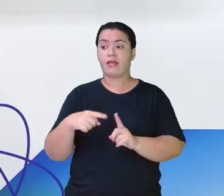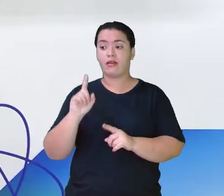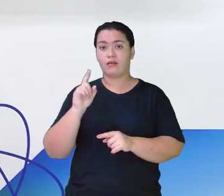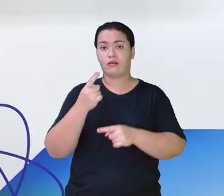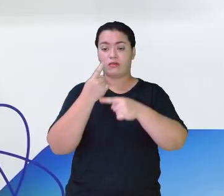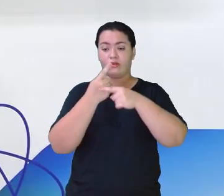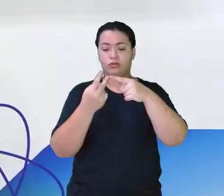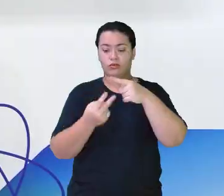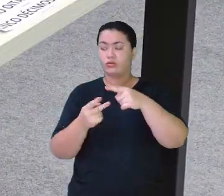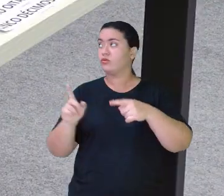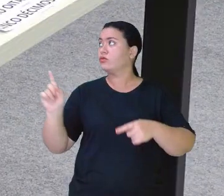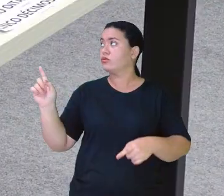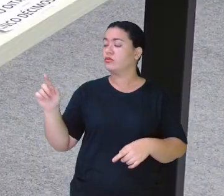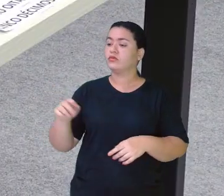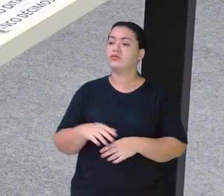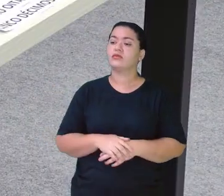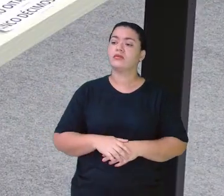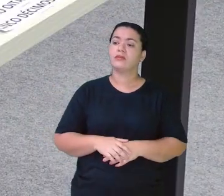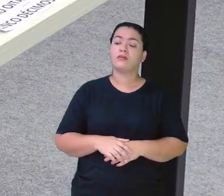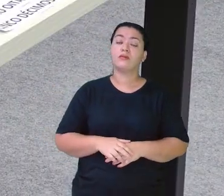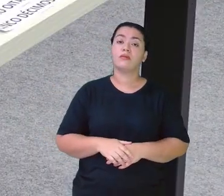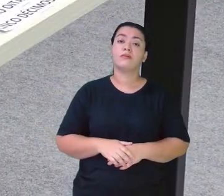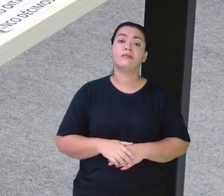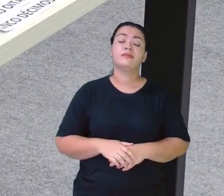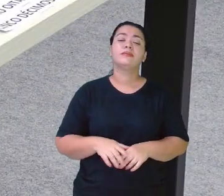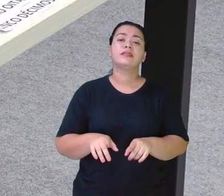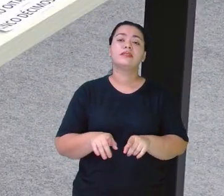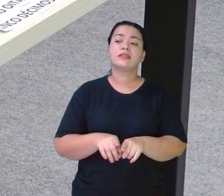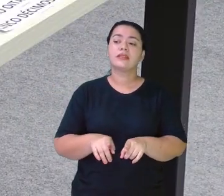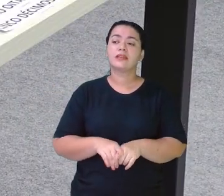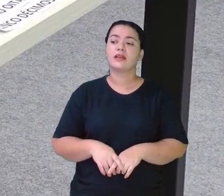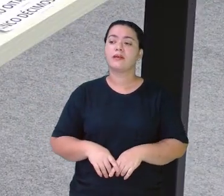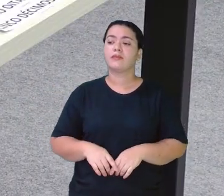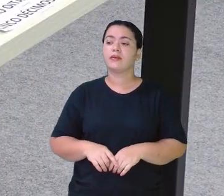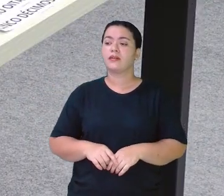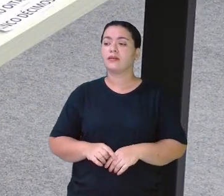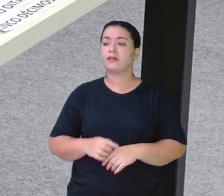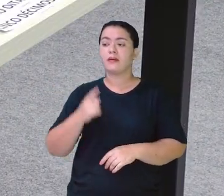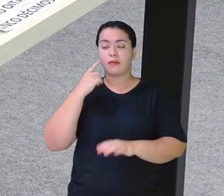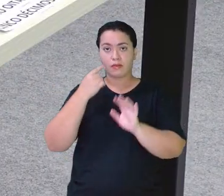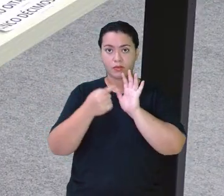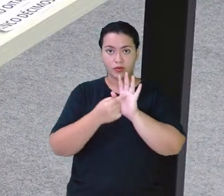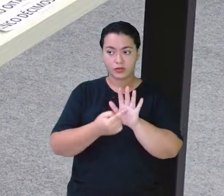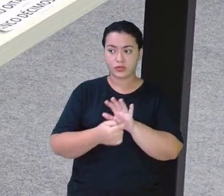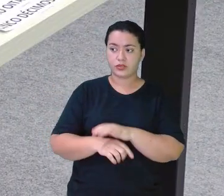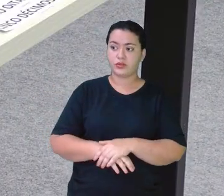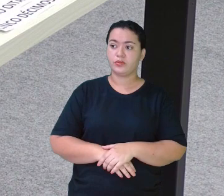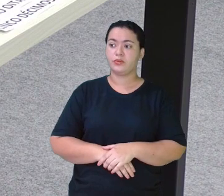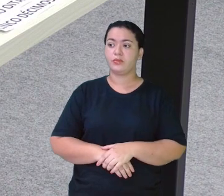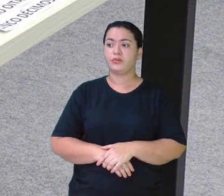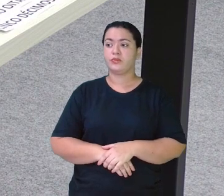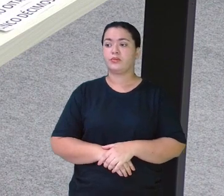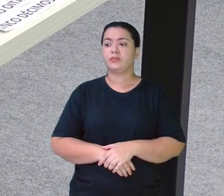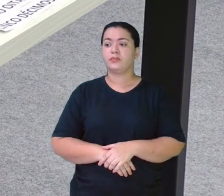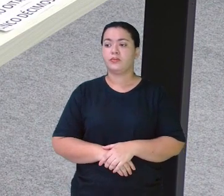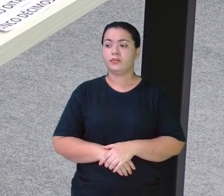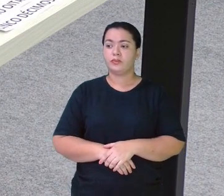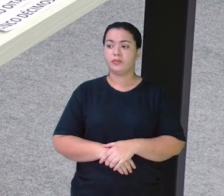ó, 1/2, correto? A gente representa aqui também, deixa eu mostrar outra para vocês, ó.